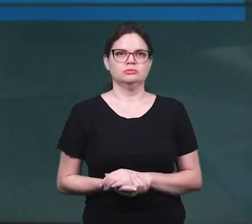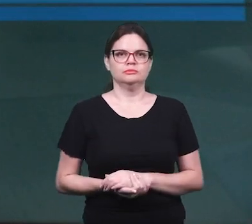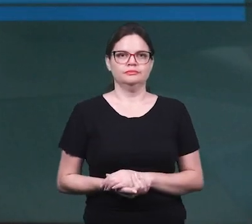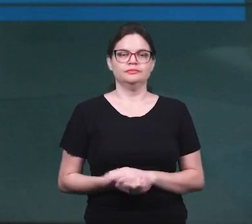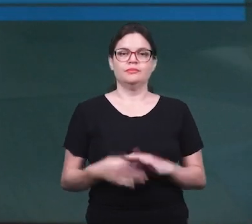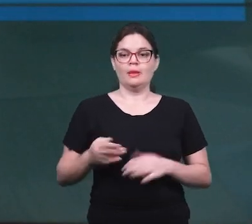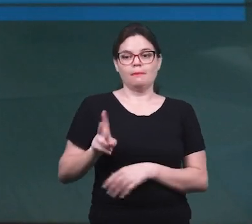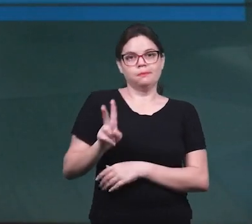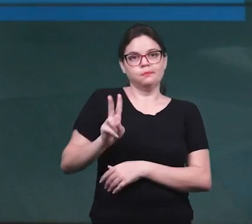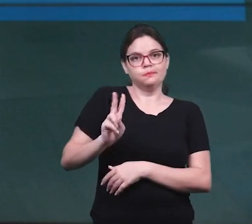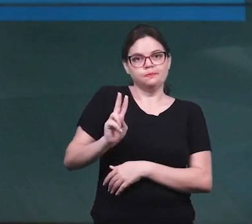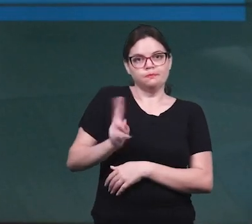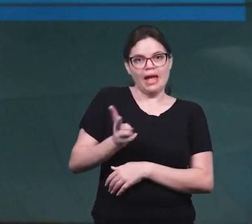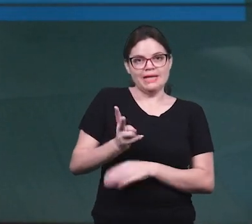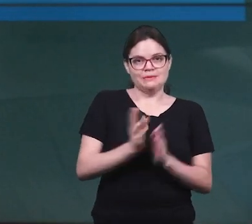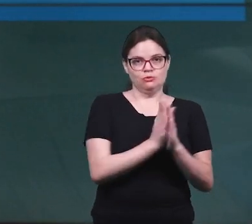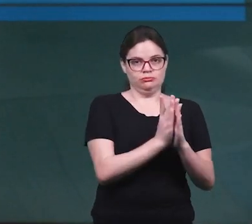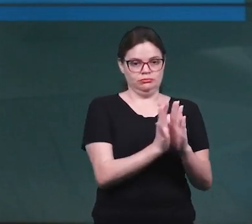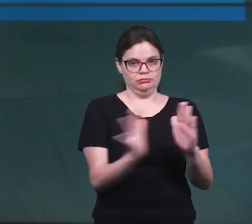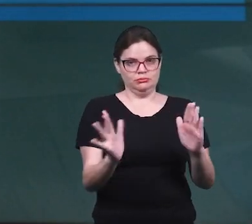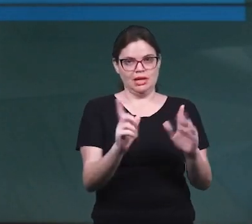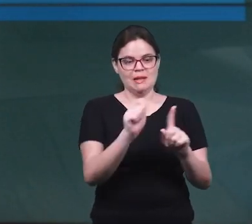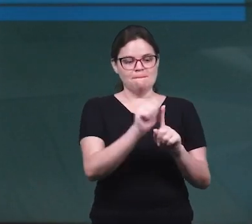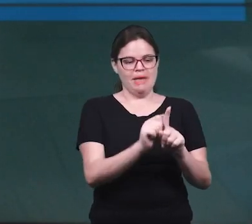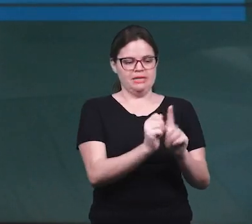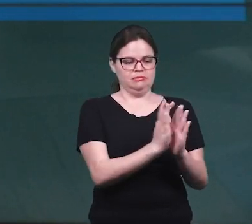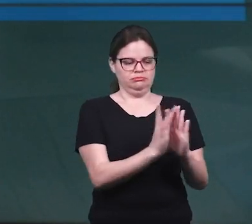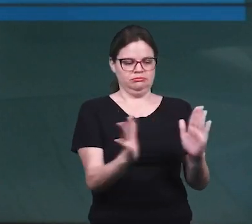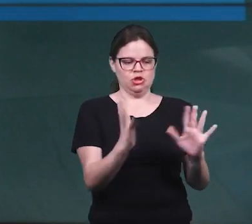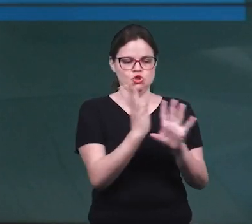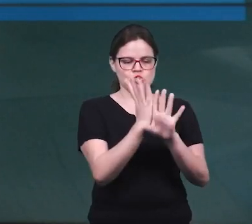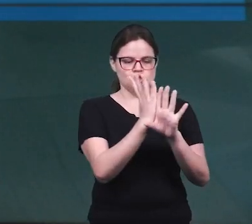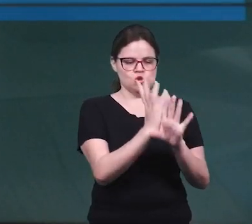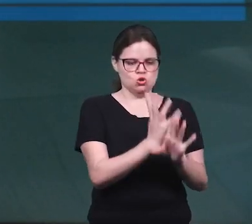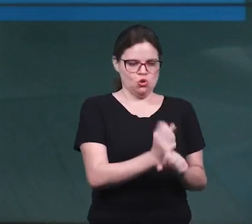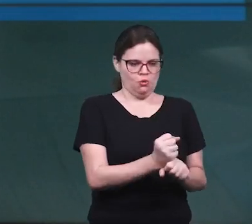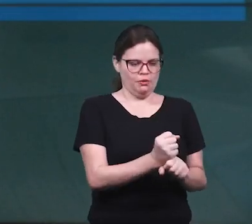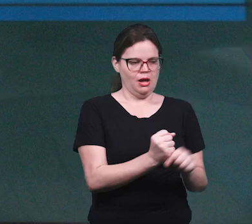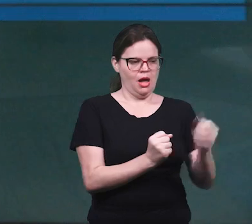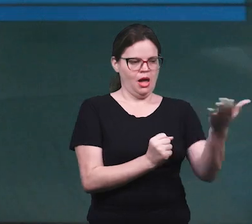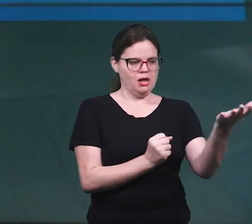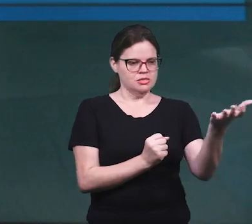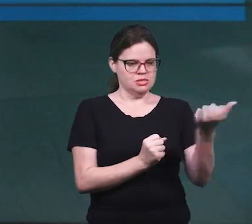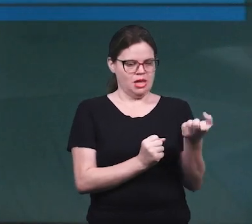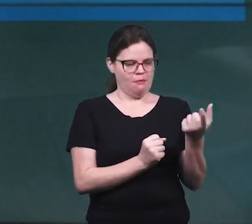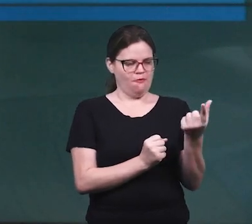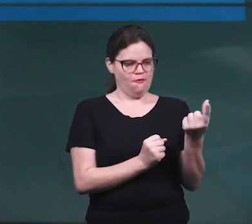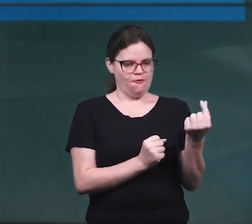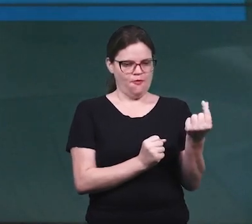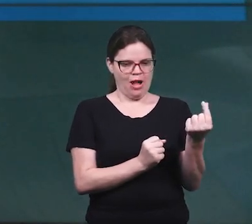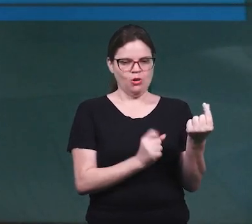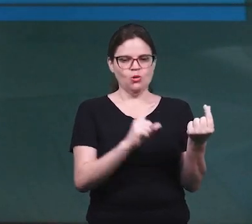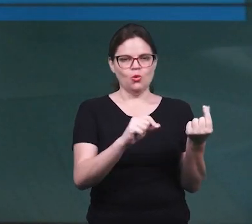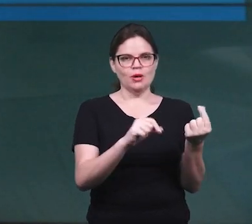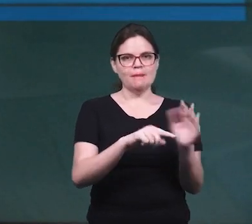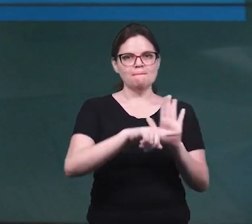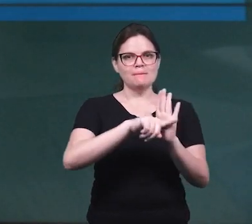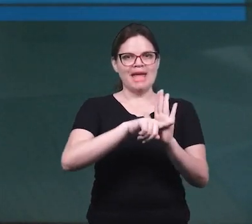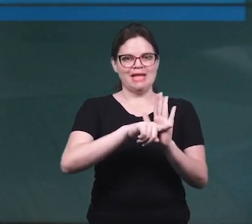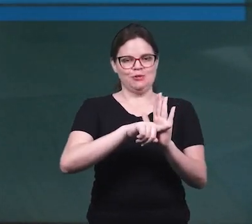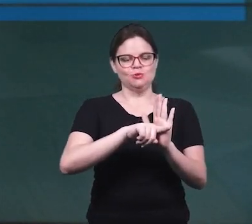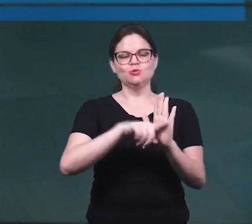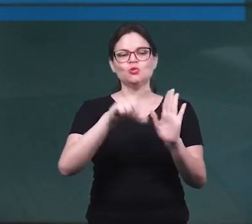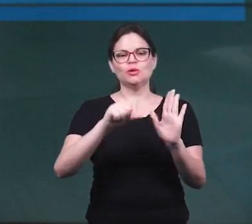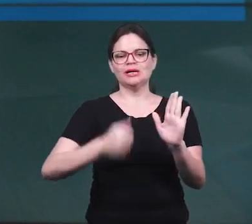mesmo período, você soma tudo que você ganha, suas receitas, tudo que você recebe, menos tudo que você